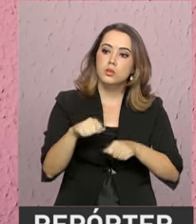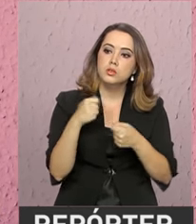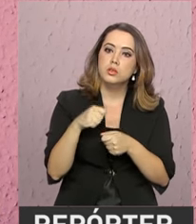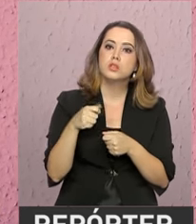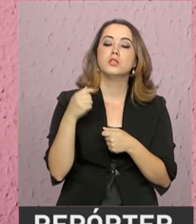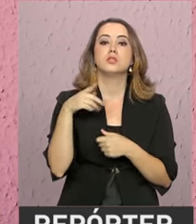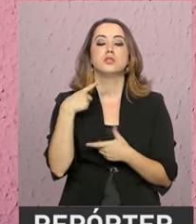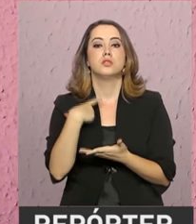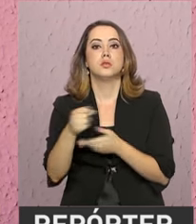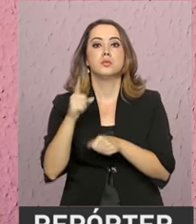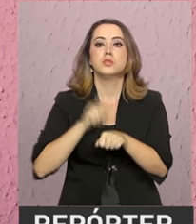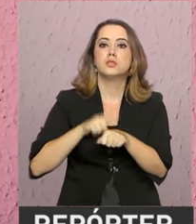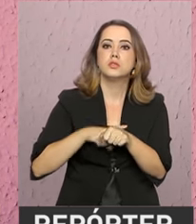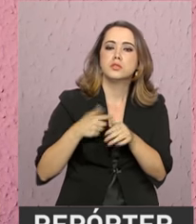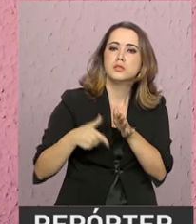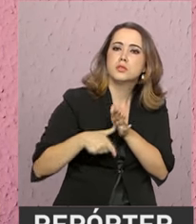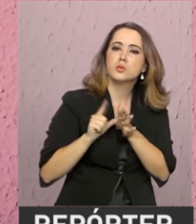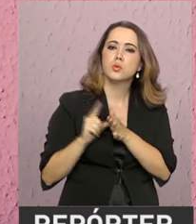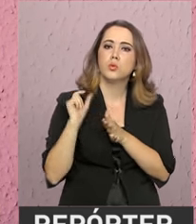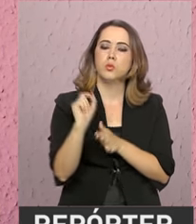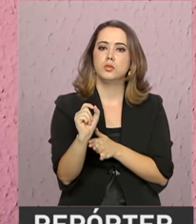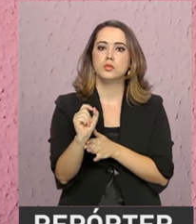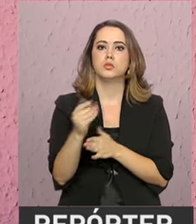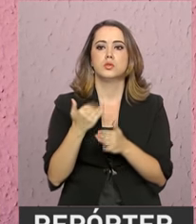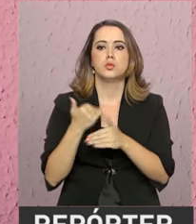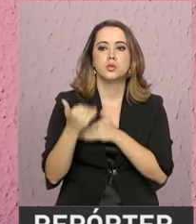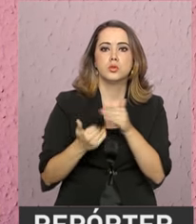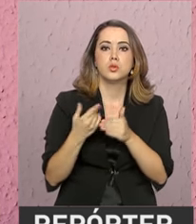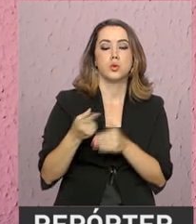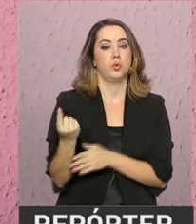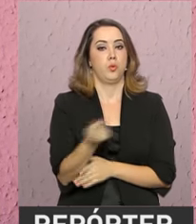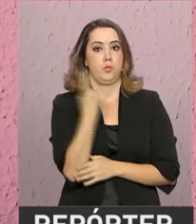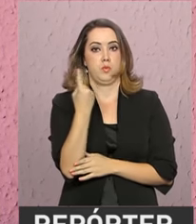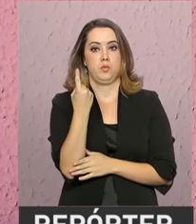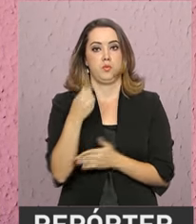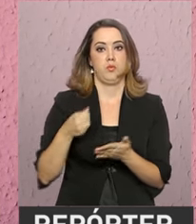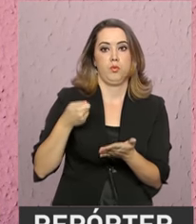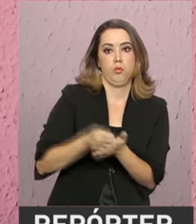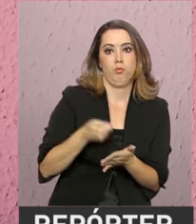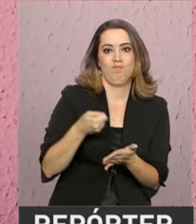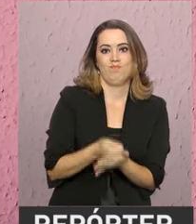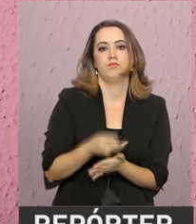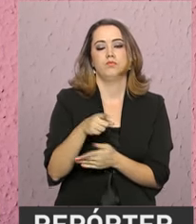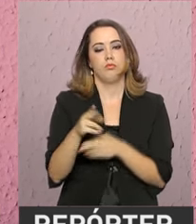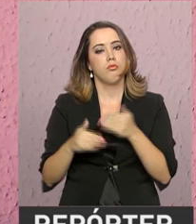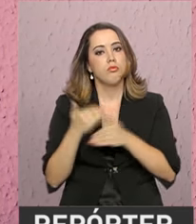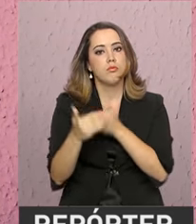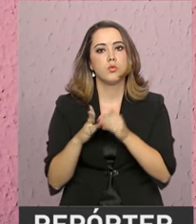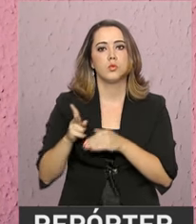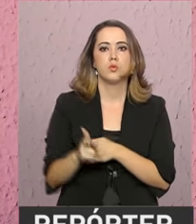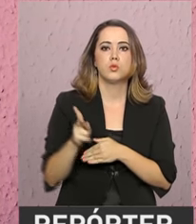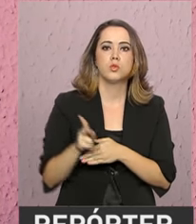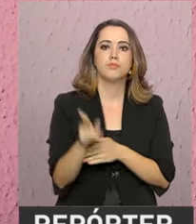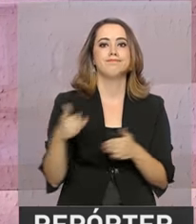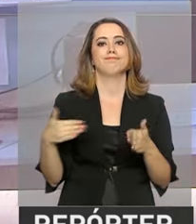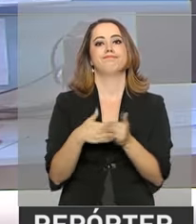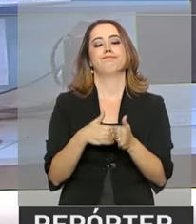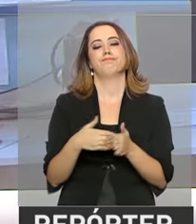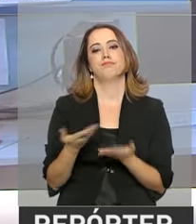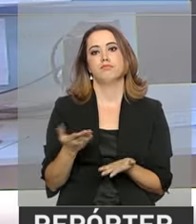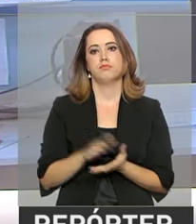enquanto há tempo, enquanto é cedo. A partir do momento que tem a primeira agressão, ela não para, ela é contínua, né? Ela vai até o final.